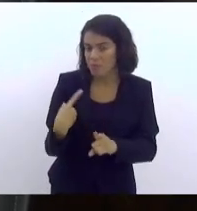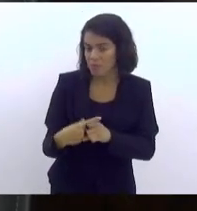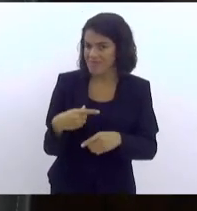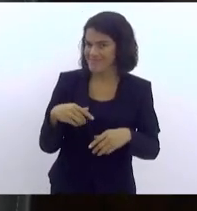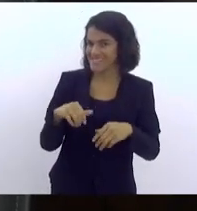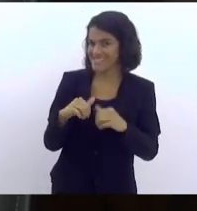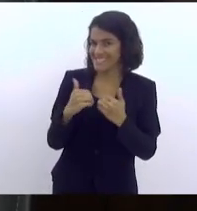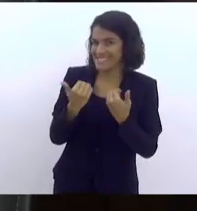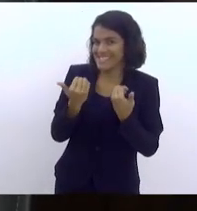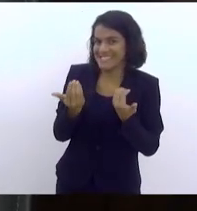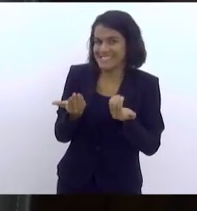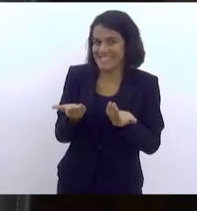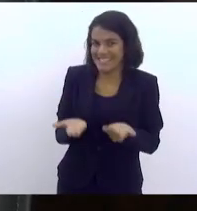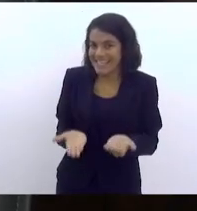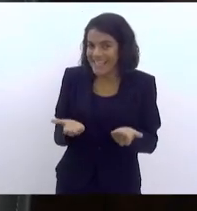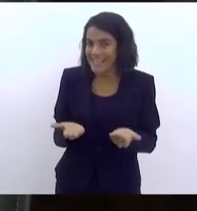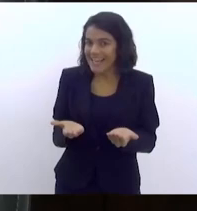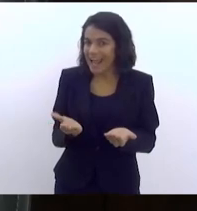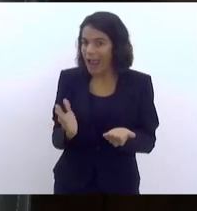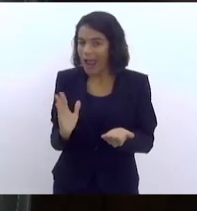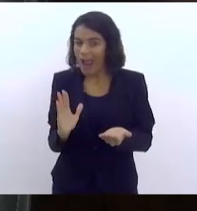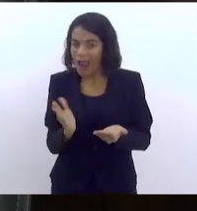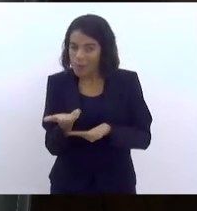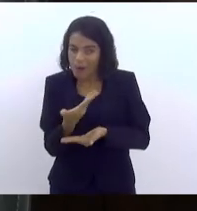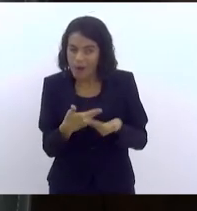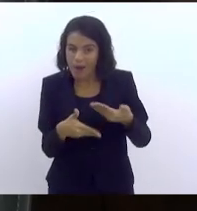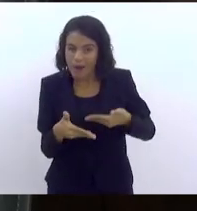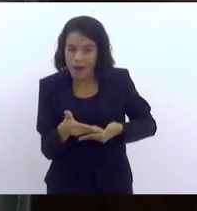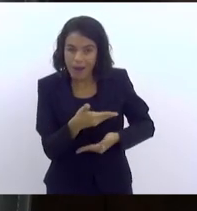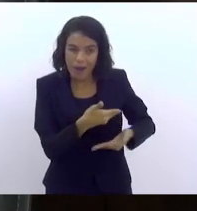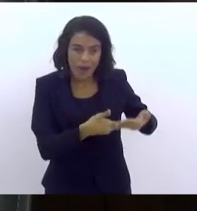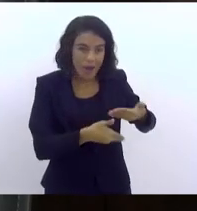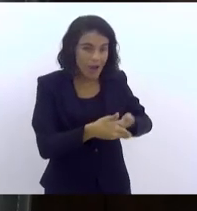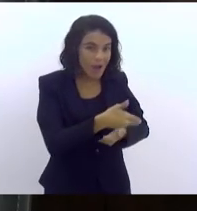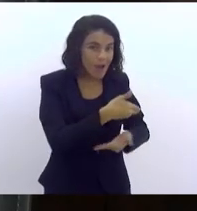Será que há alguma relação